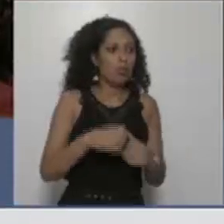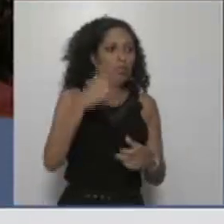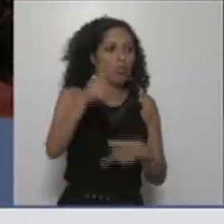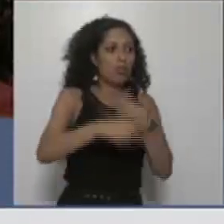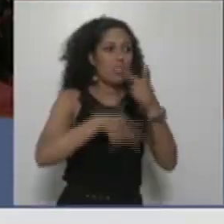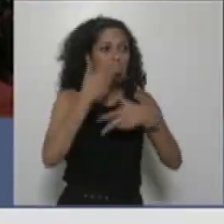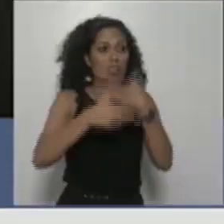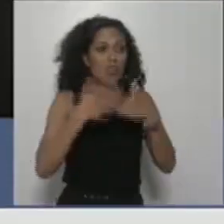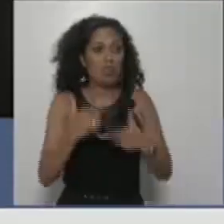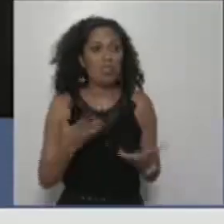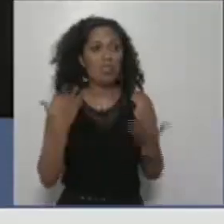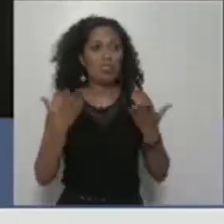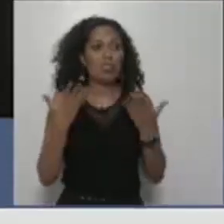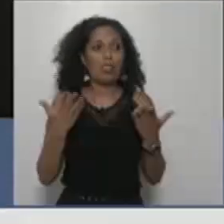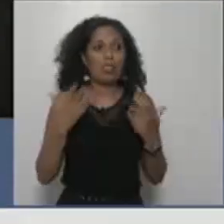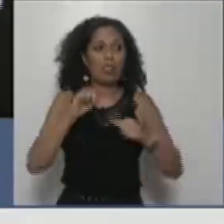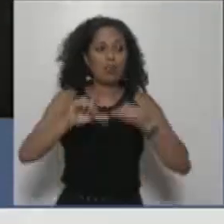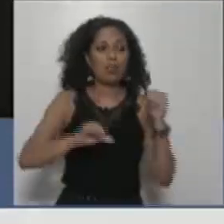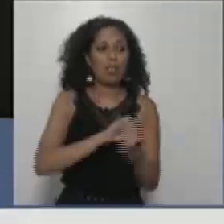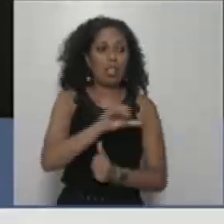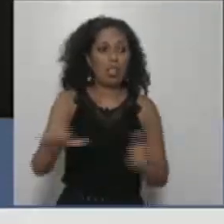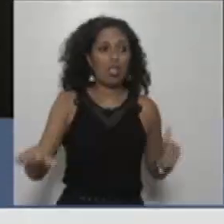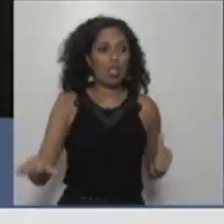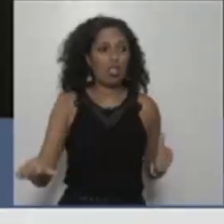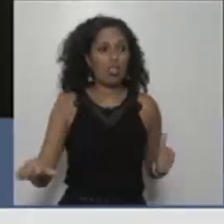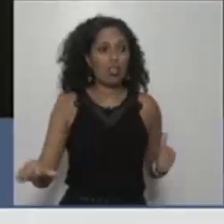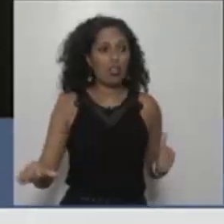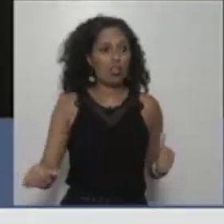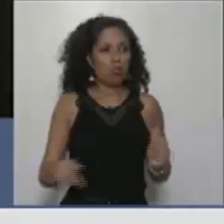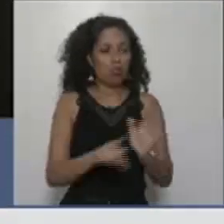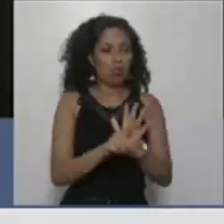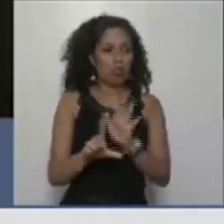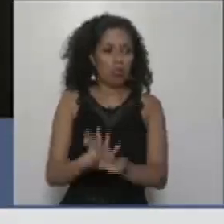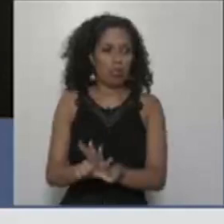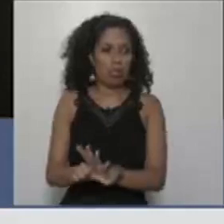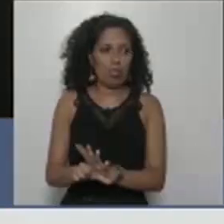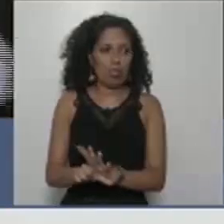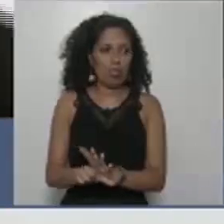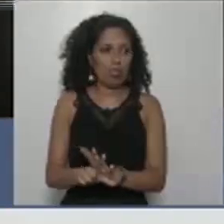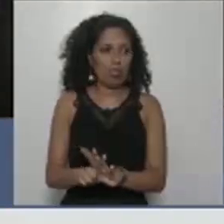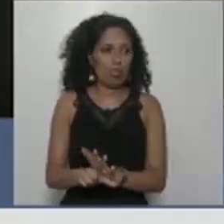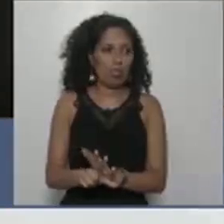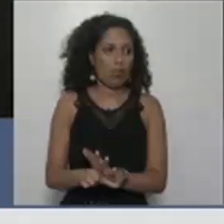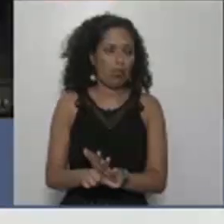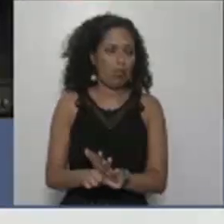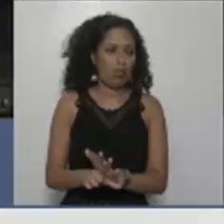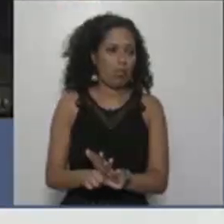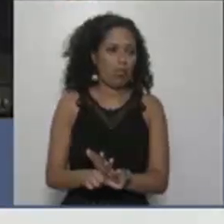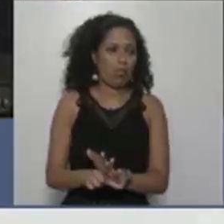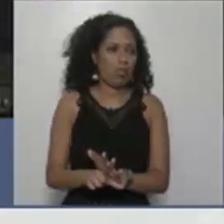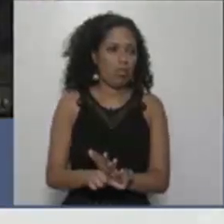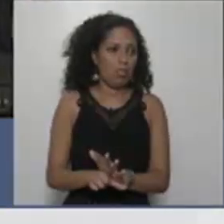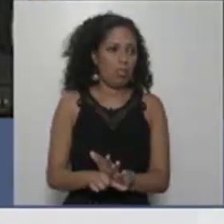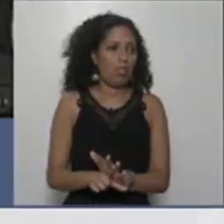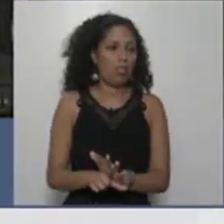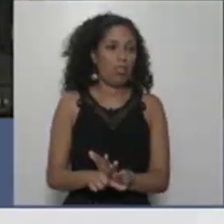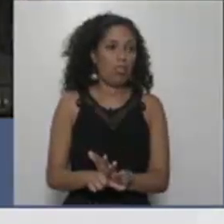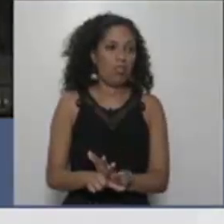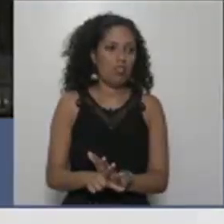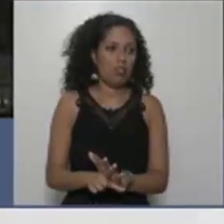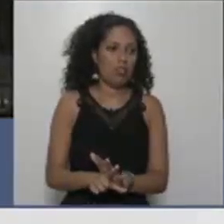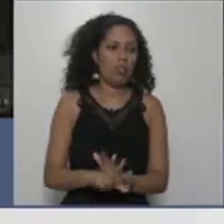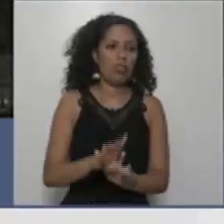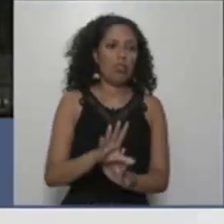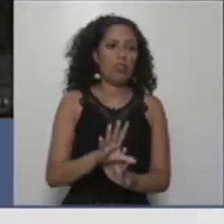senhor vem querer desconfigurar. Não dá para fazer o projeto. debate agora, por favor. Ela está fazendo uma parte, a deputada Dani. Se